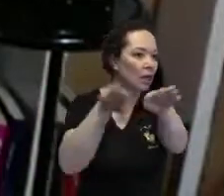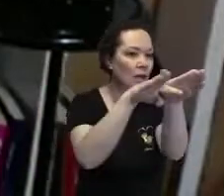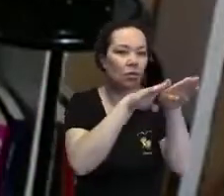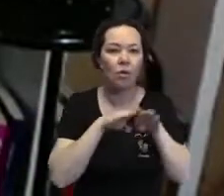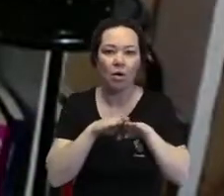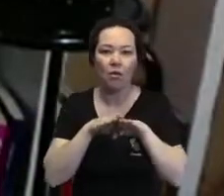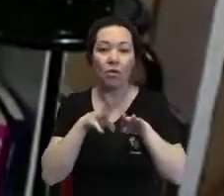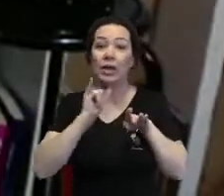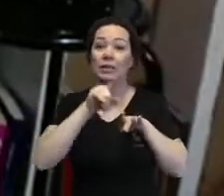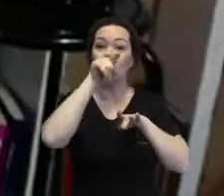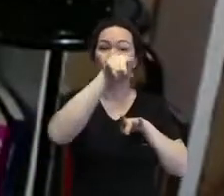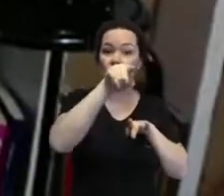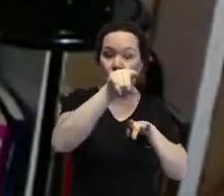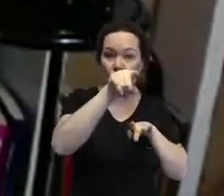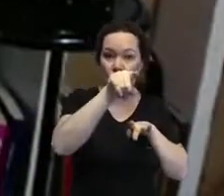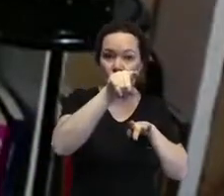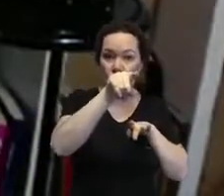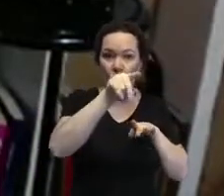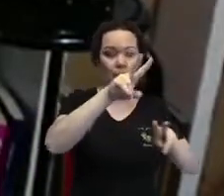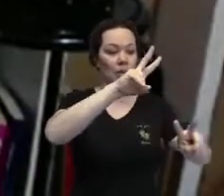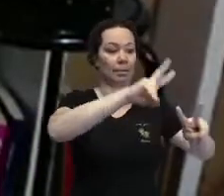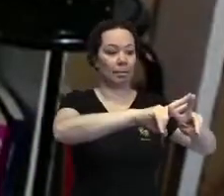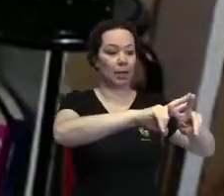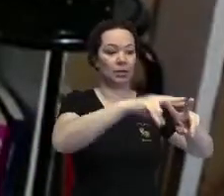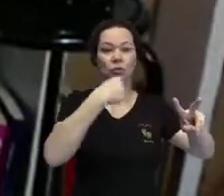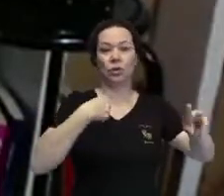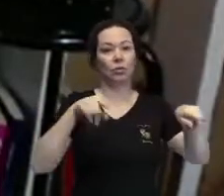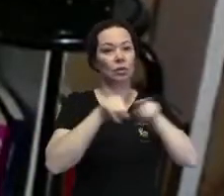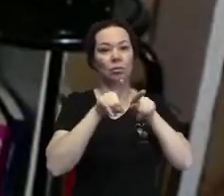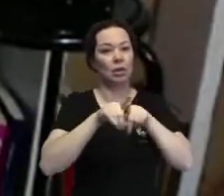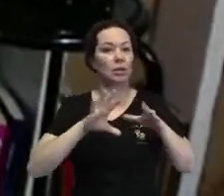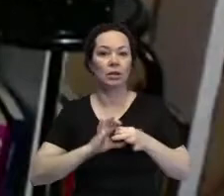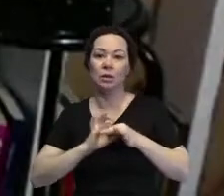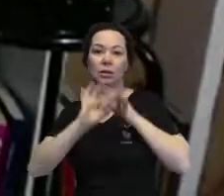prisão pressupõe um precedente para a minha prisão.